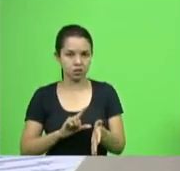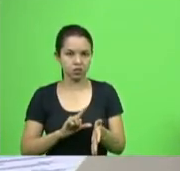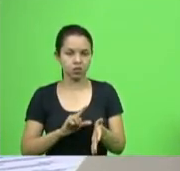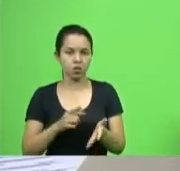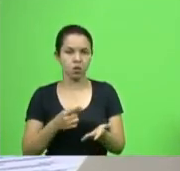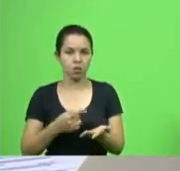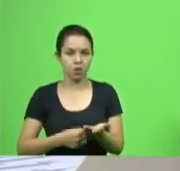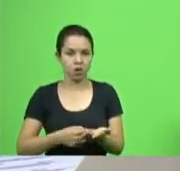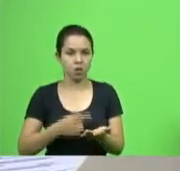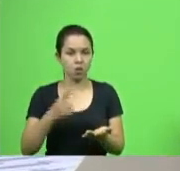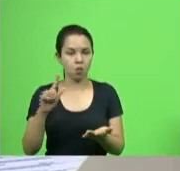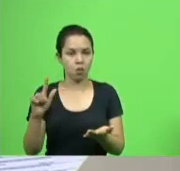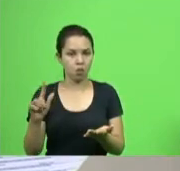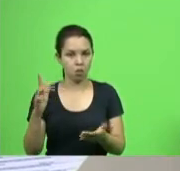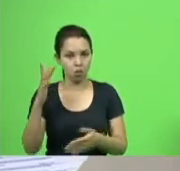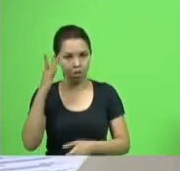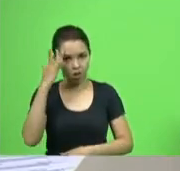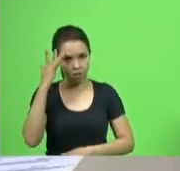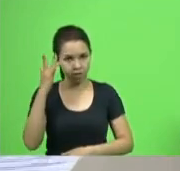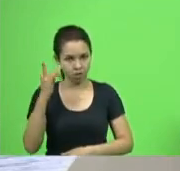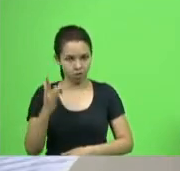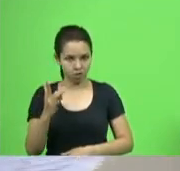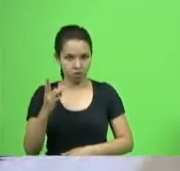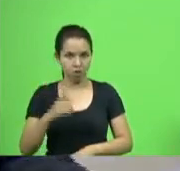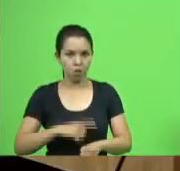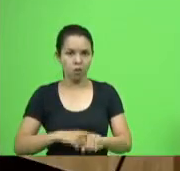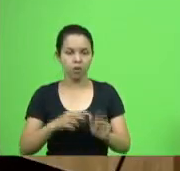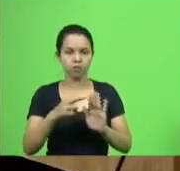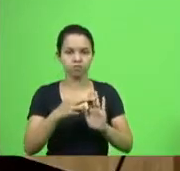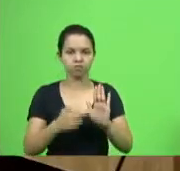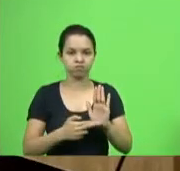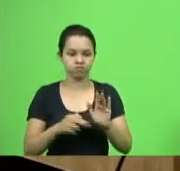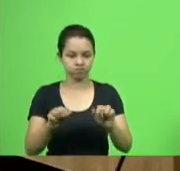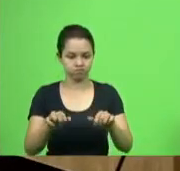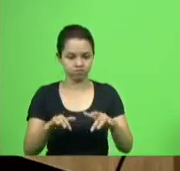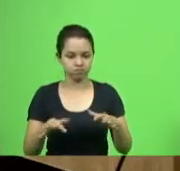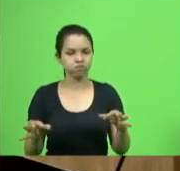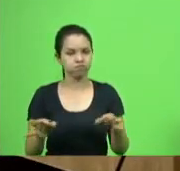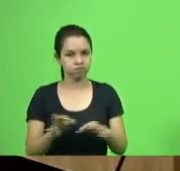convoca outra ordinária para amanhã, no horário regimental. Está encerrada a presente sessão. Obrigado. Obrigado.